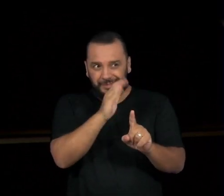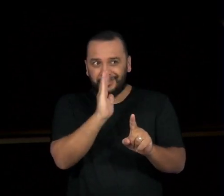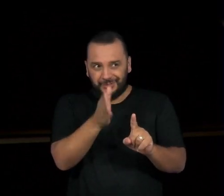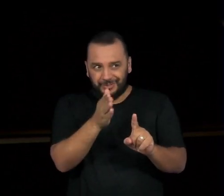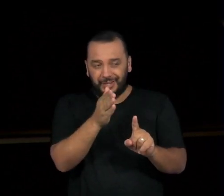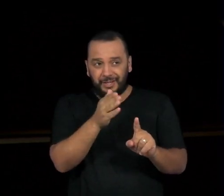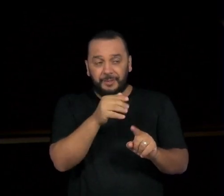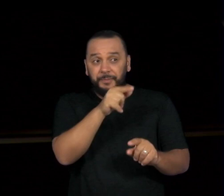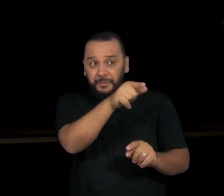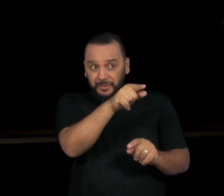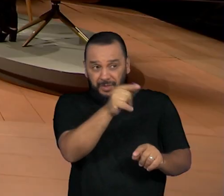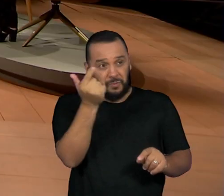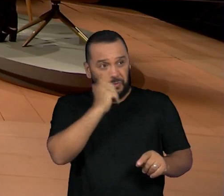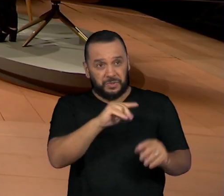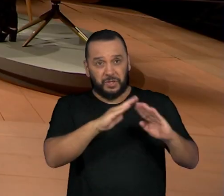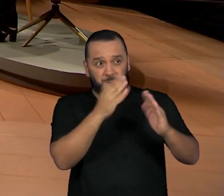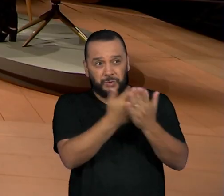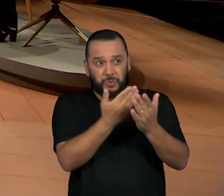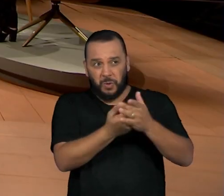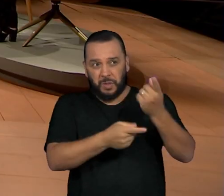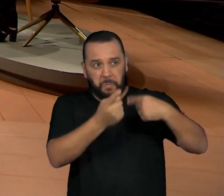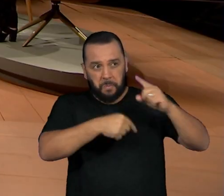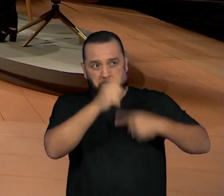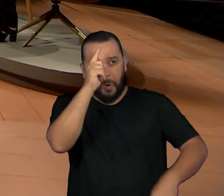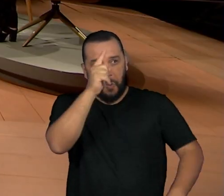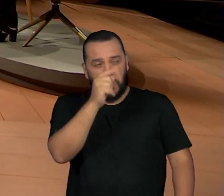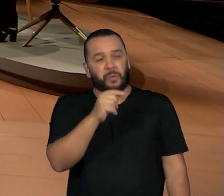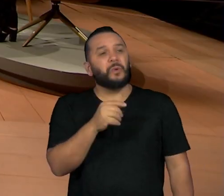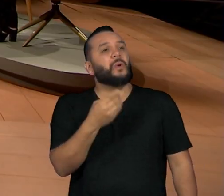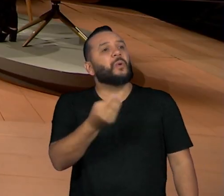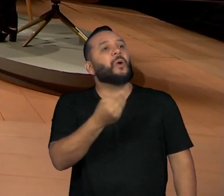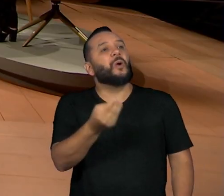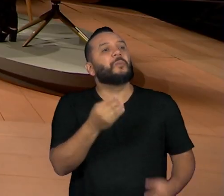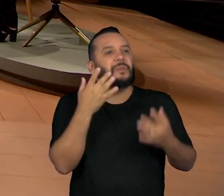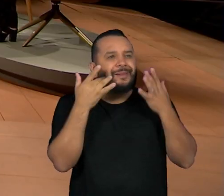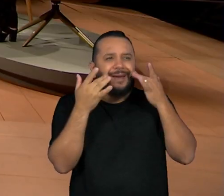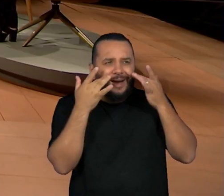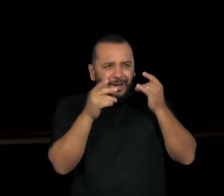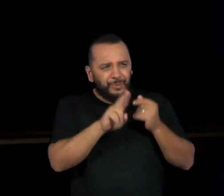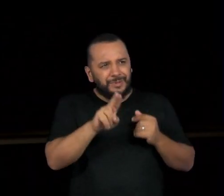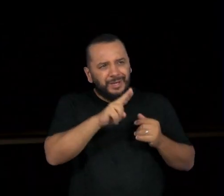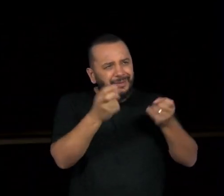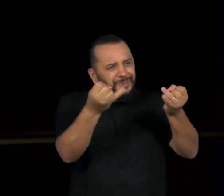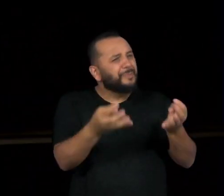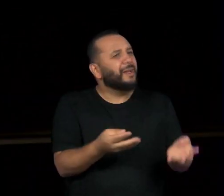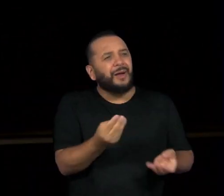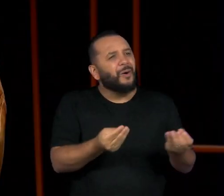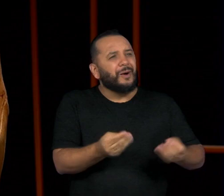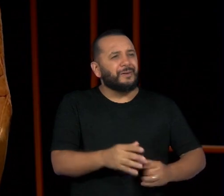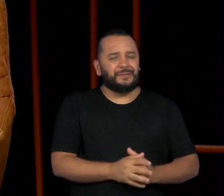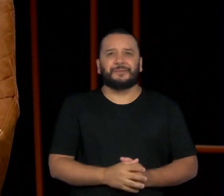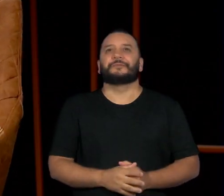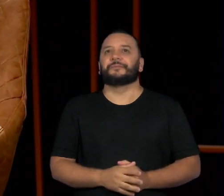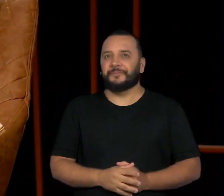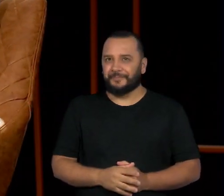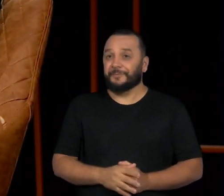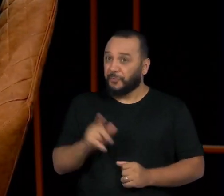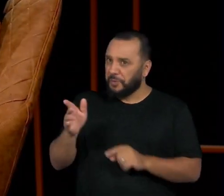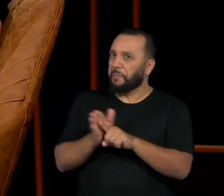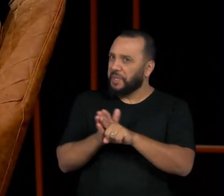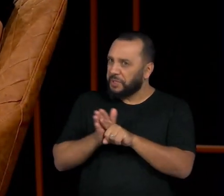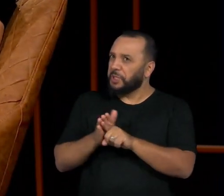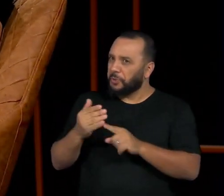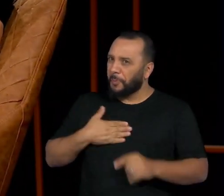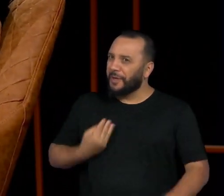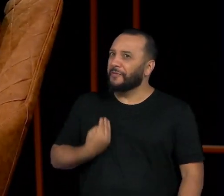provocou uma revolução dentro do colégio. Sim. A partir do teatro. Sim. Fala um pouco sobre isso. Vocês pesquisaram a minha